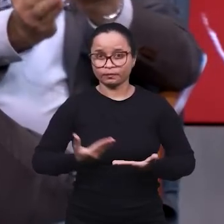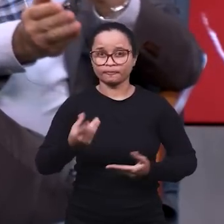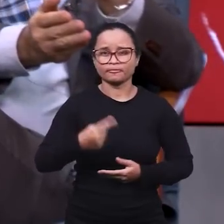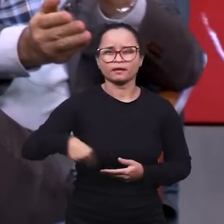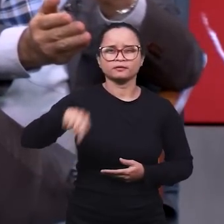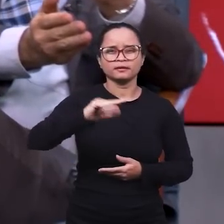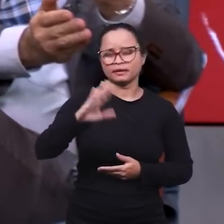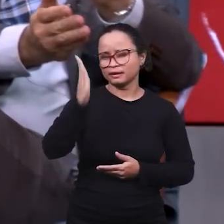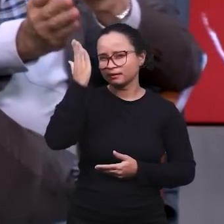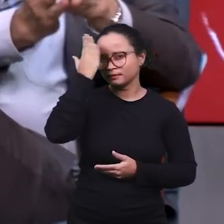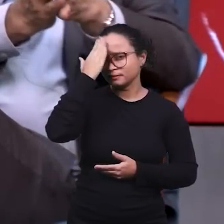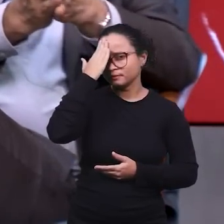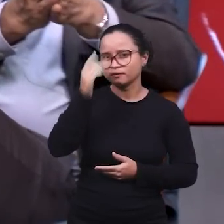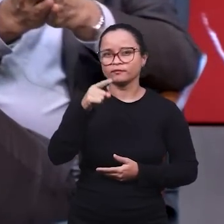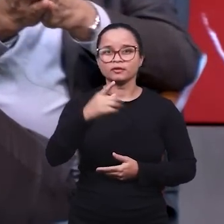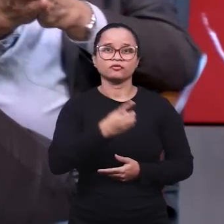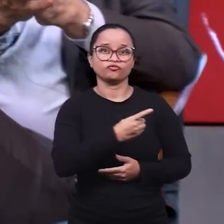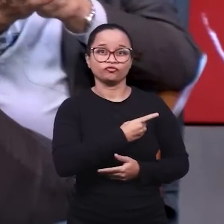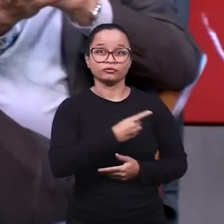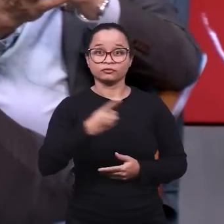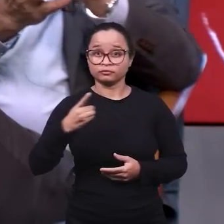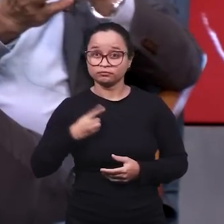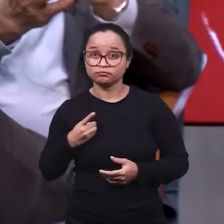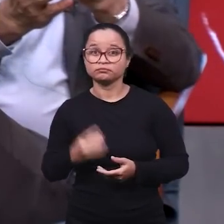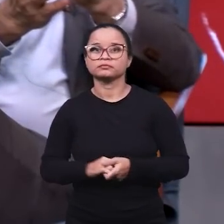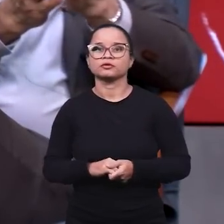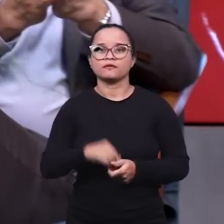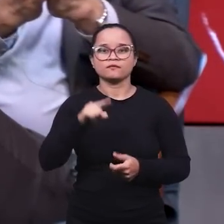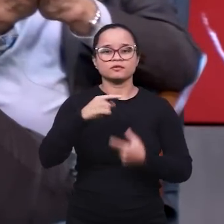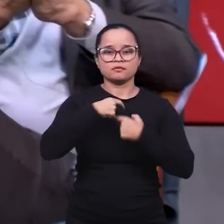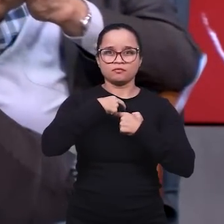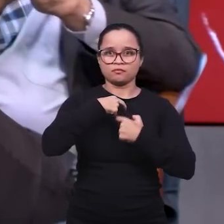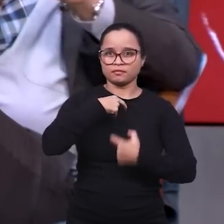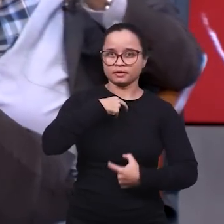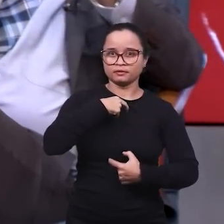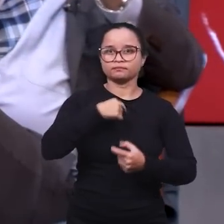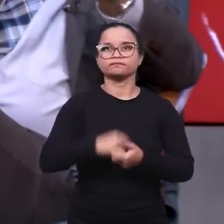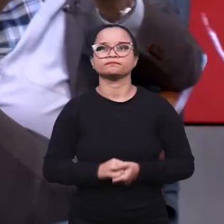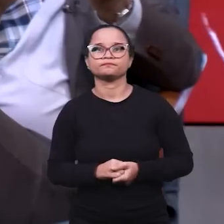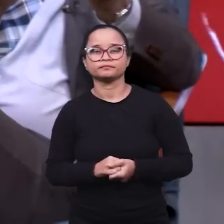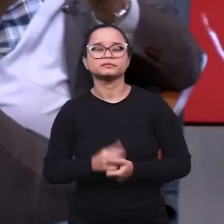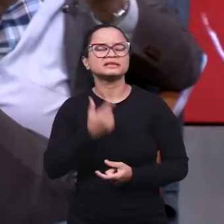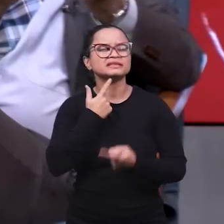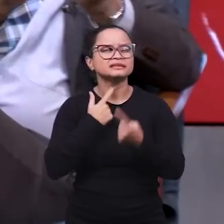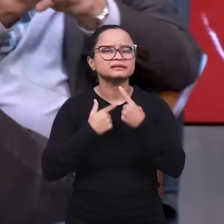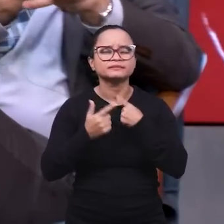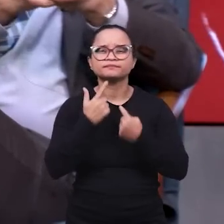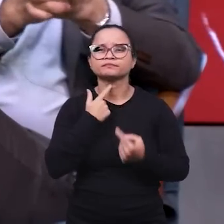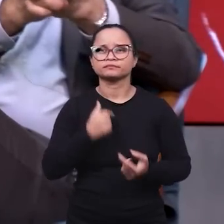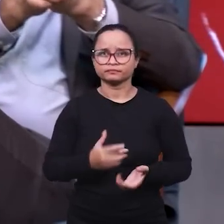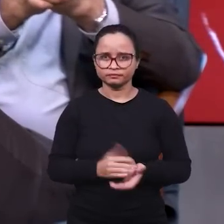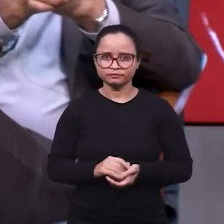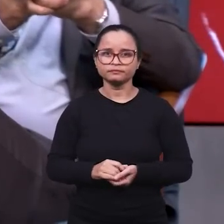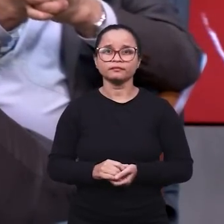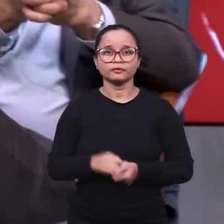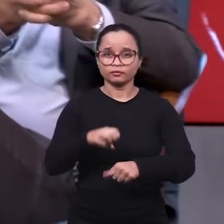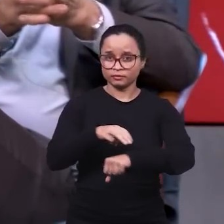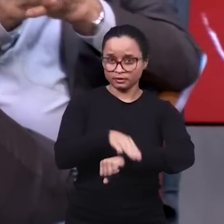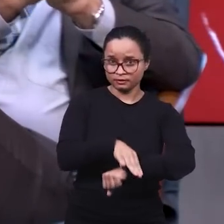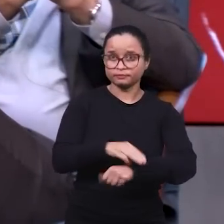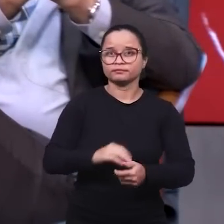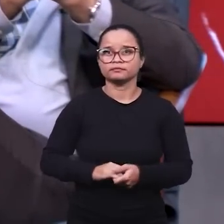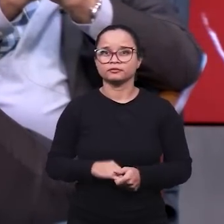isso. Você que é diácono, ou você que é obreiro, que almeja, né, o